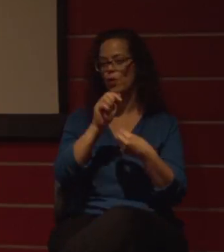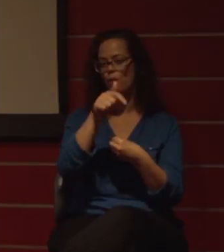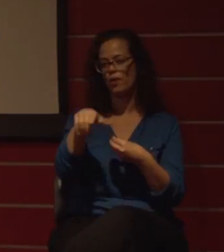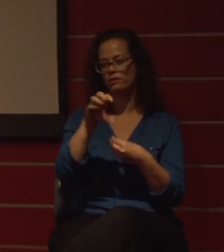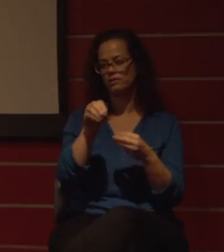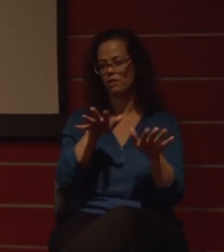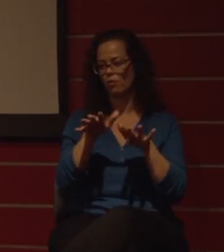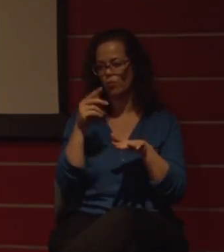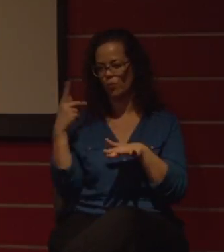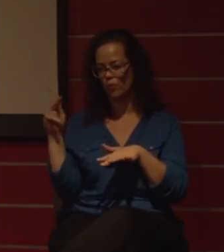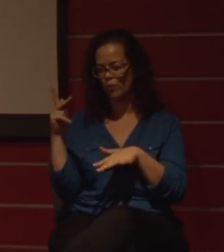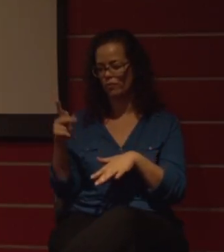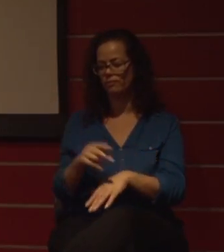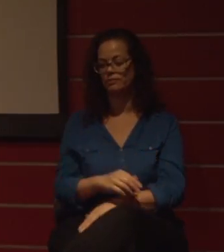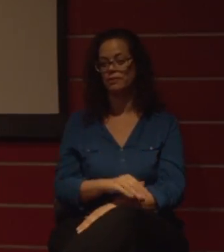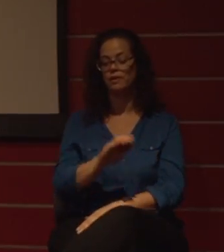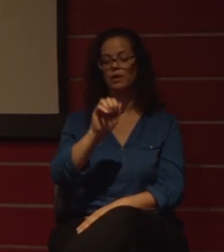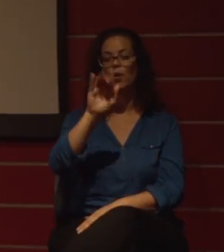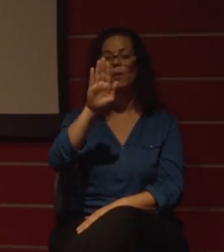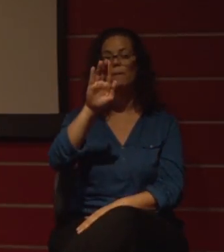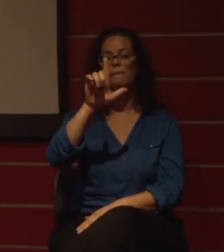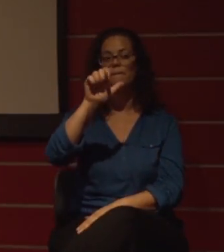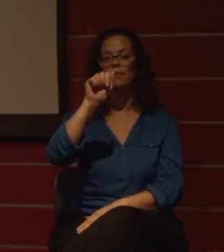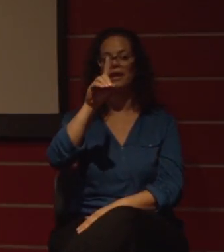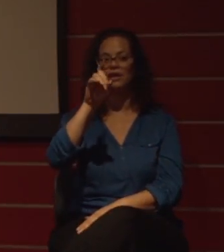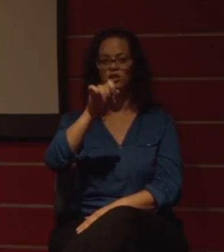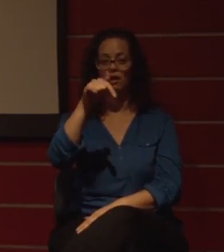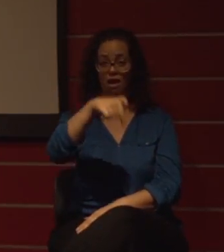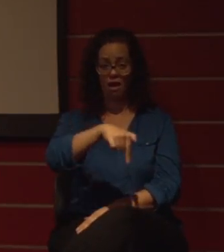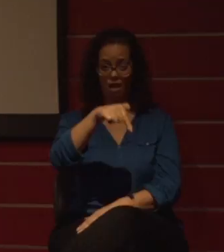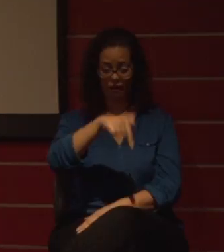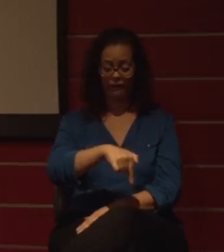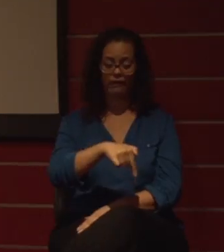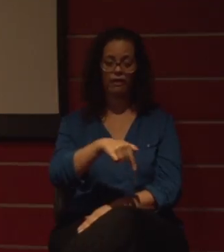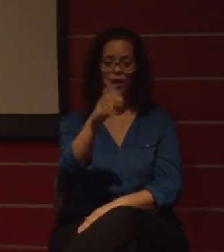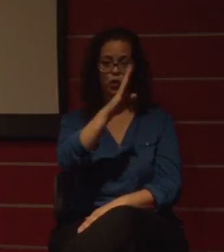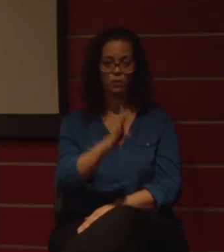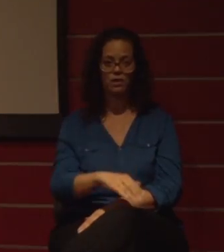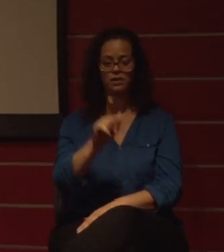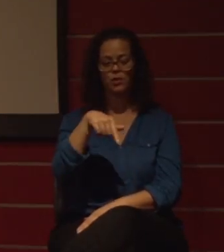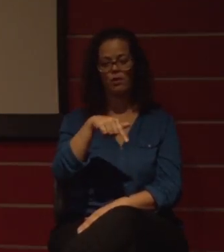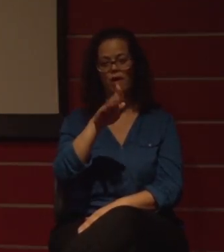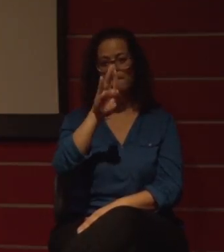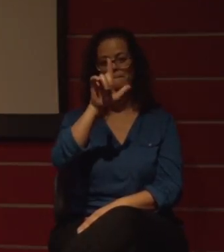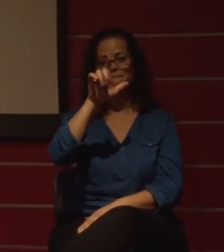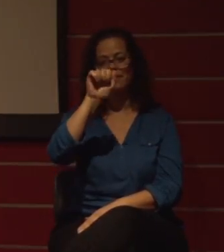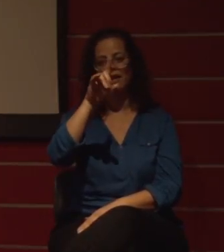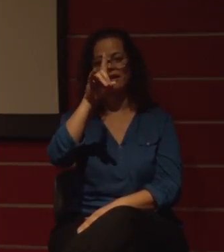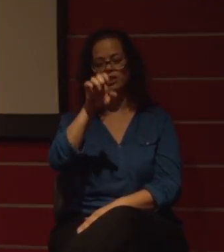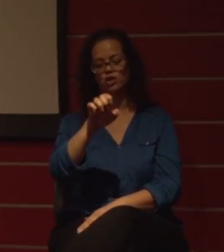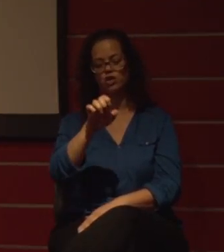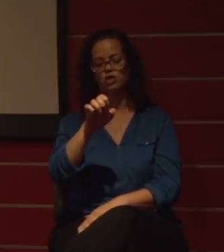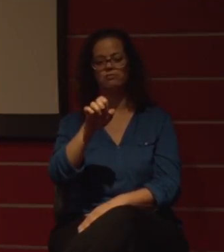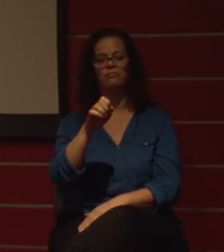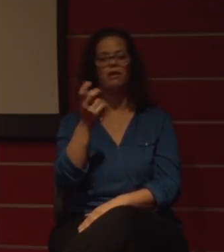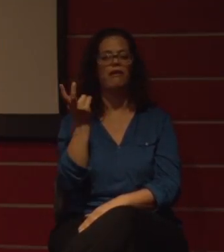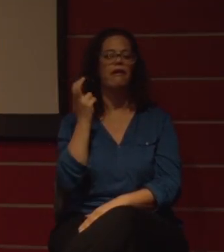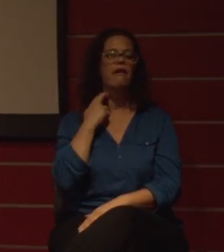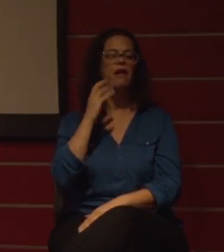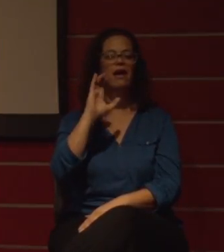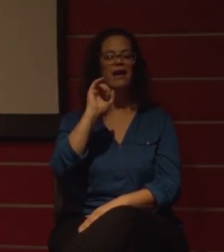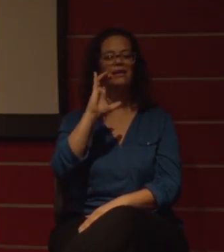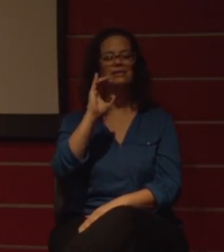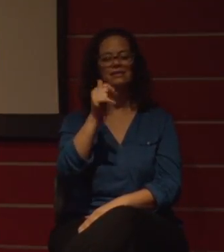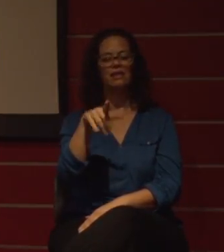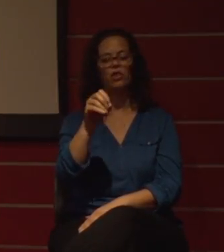Ação então Blade o nome no Brasil ficou Blade O Caçador de Vampiros com diretor Stephen